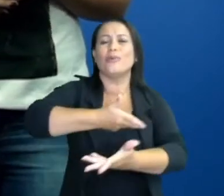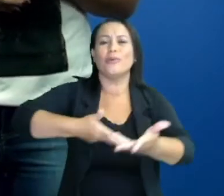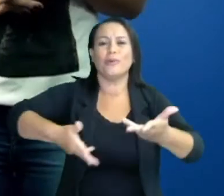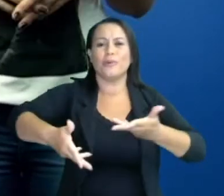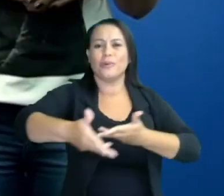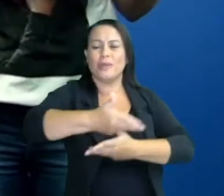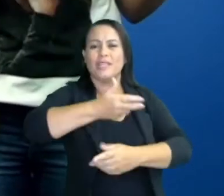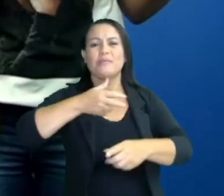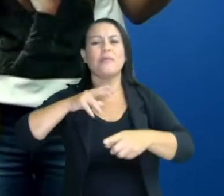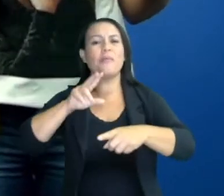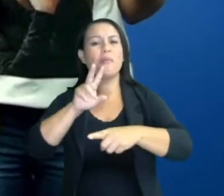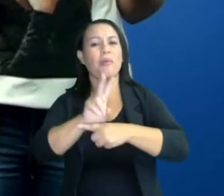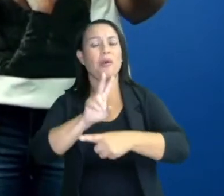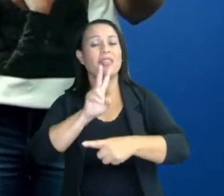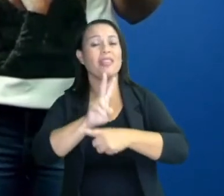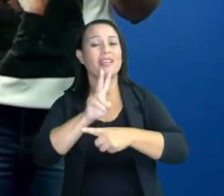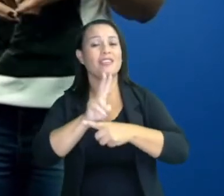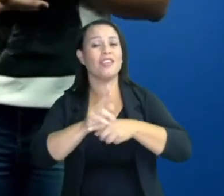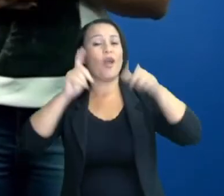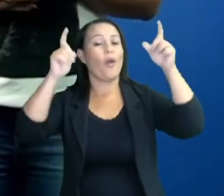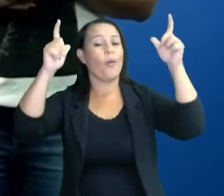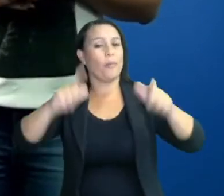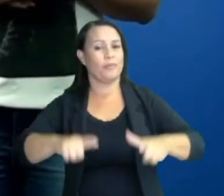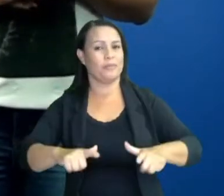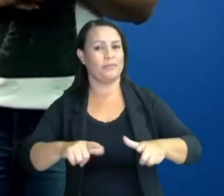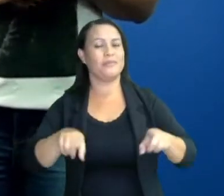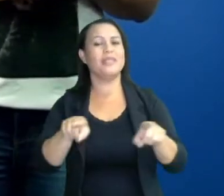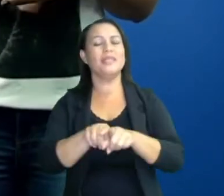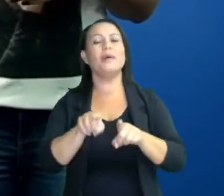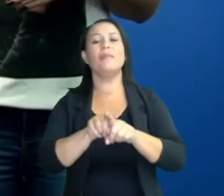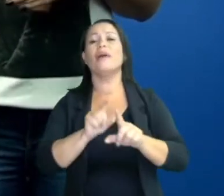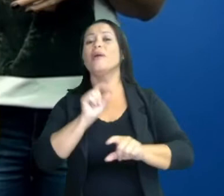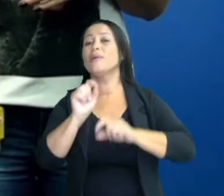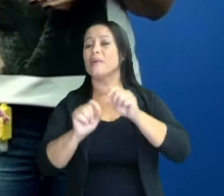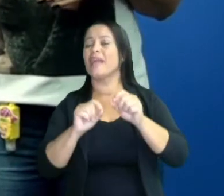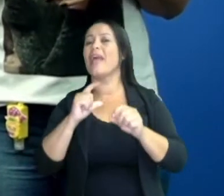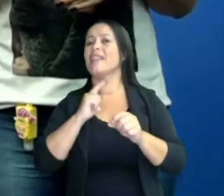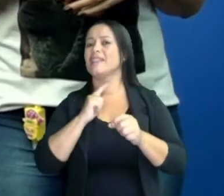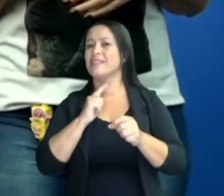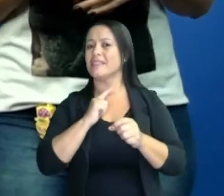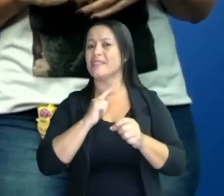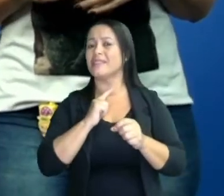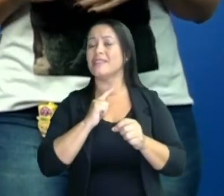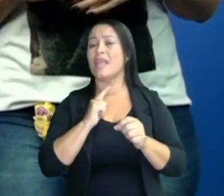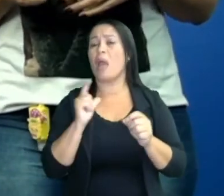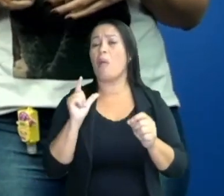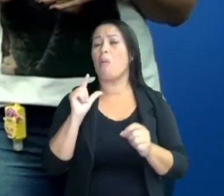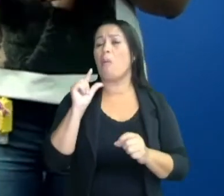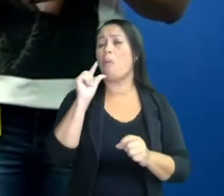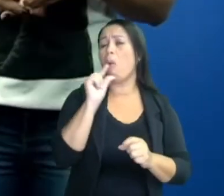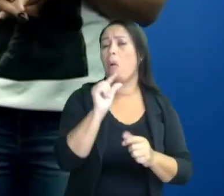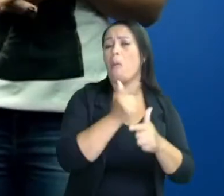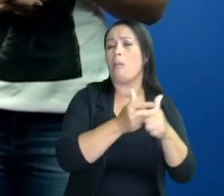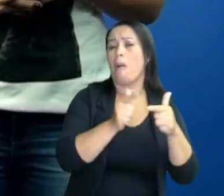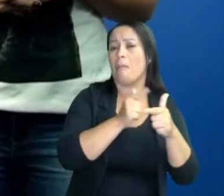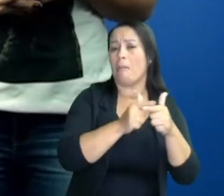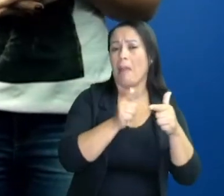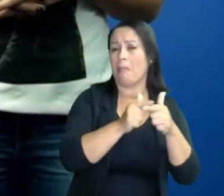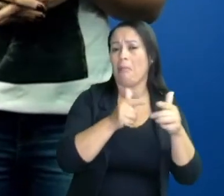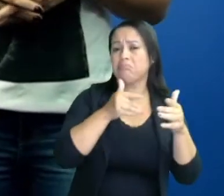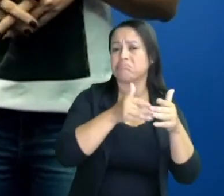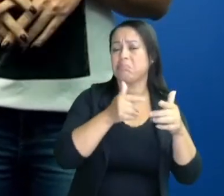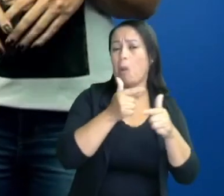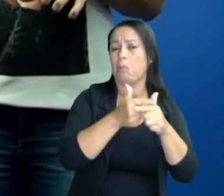para preservar o meio ambiente e com isso gerar um impacto negativo no minimo nesse